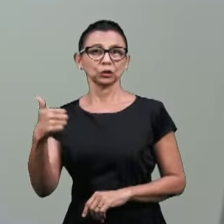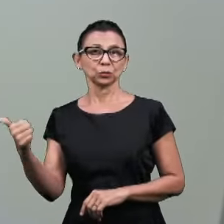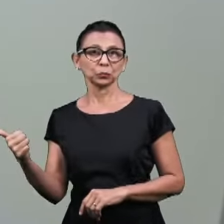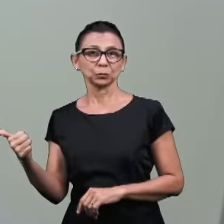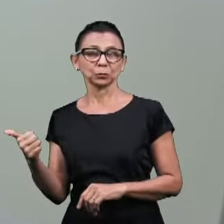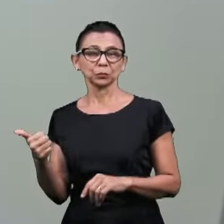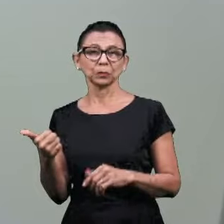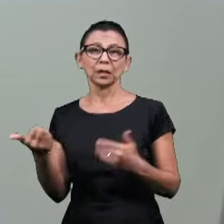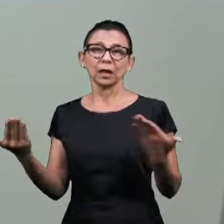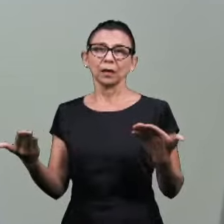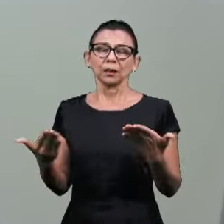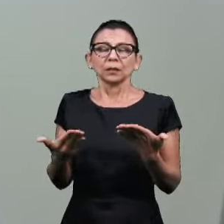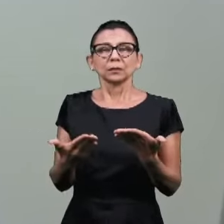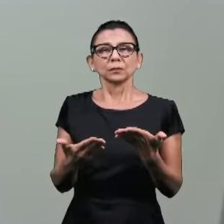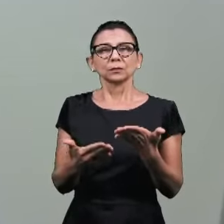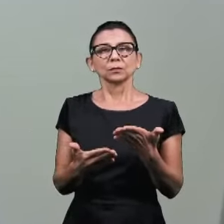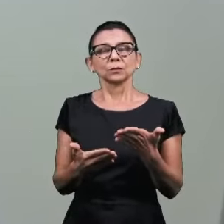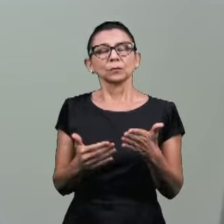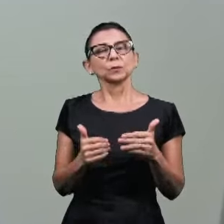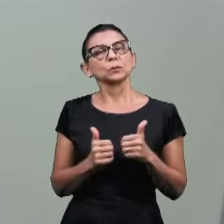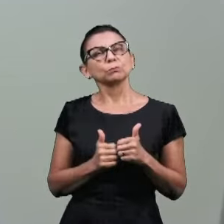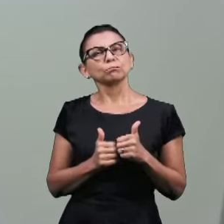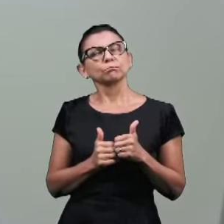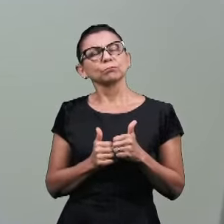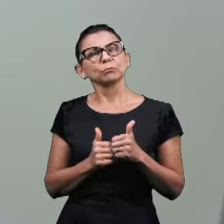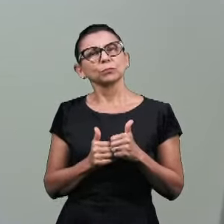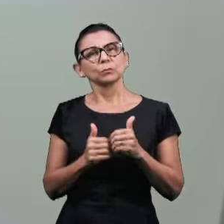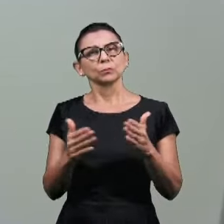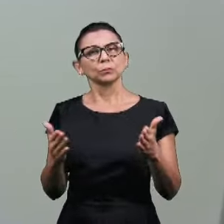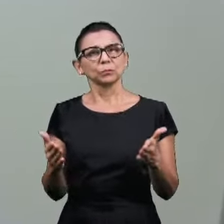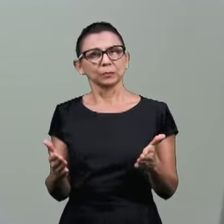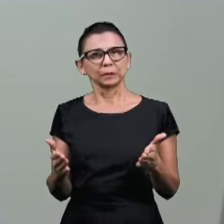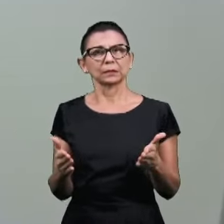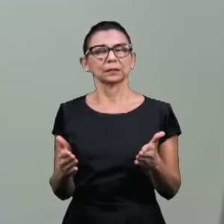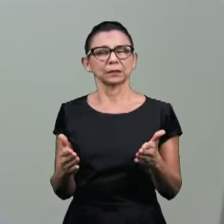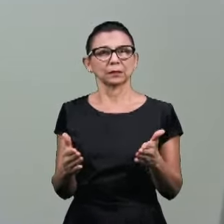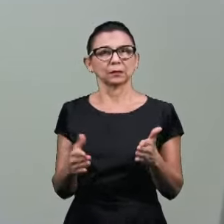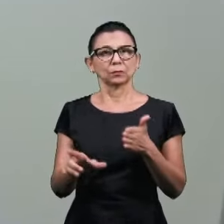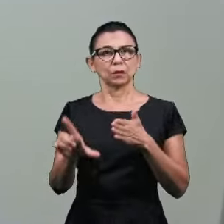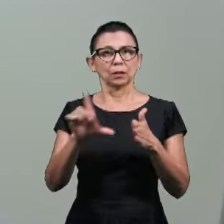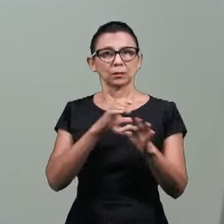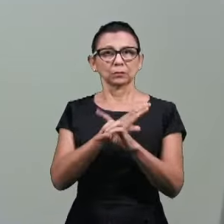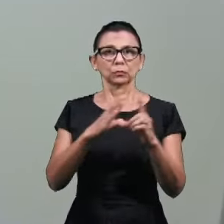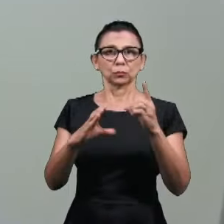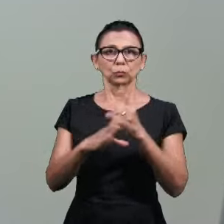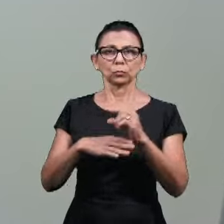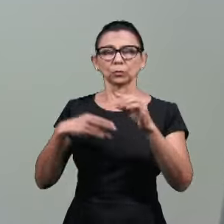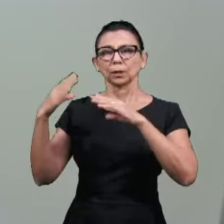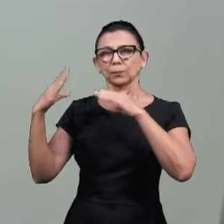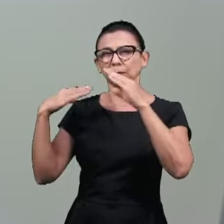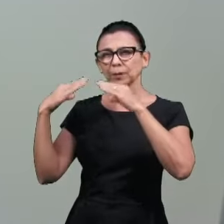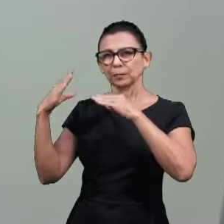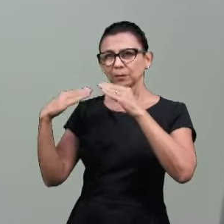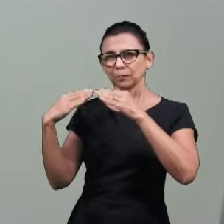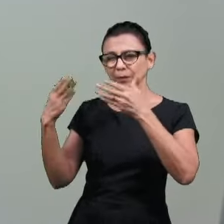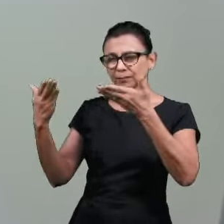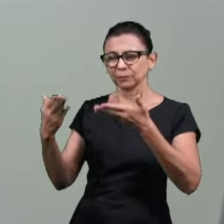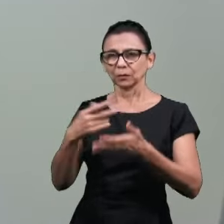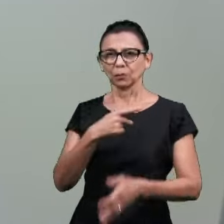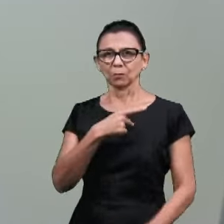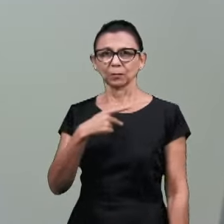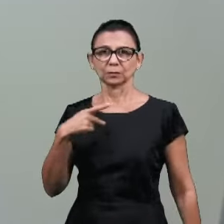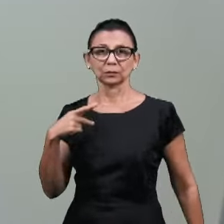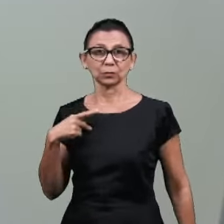pré-culto. Isso é uma conversa, é um bate-papo com o pastor que irá entregar uma palavra da parte do